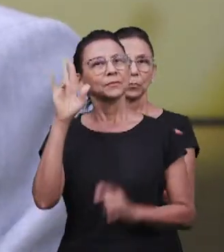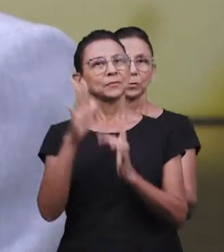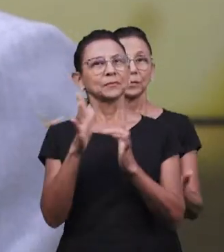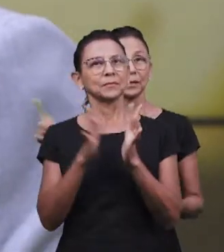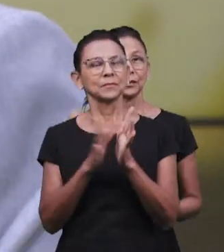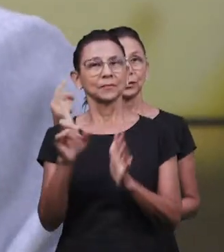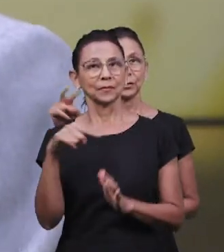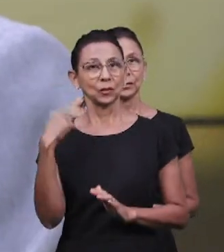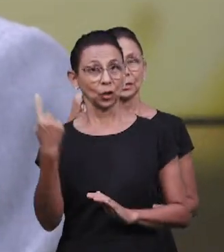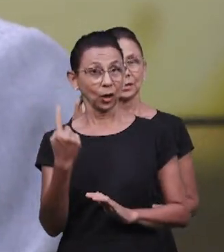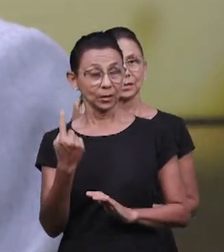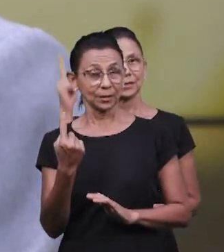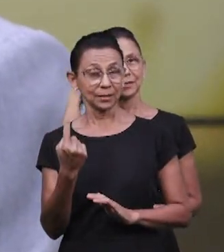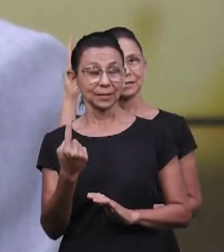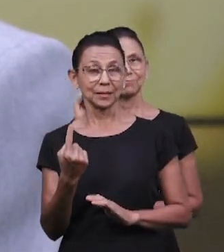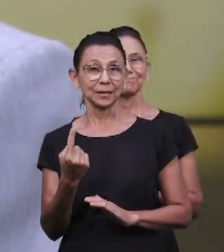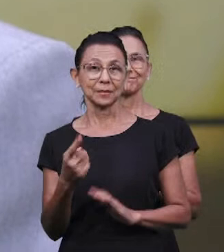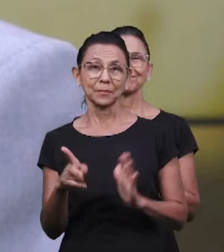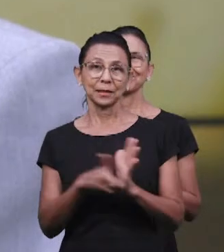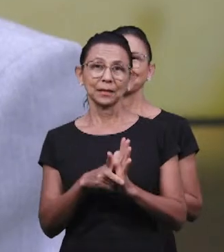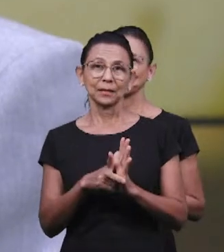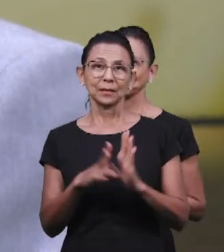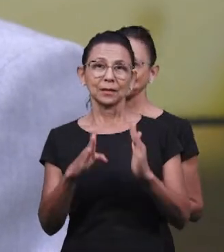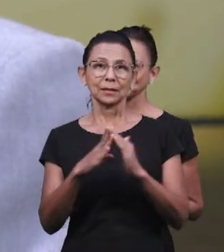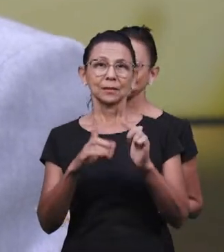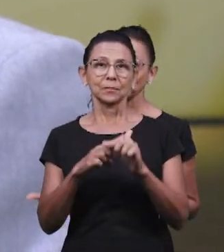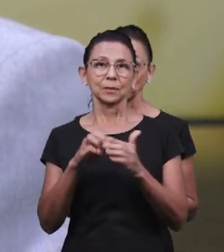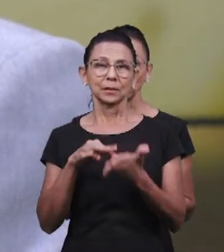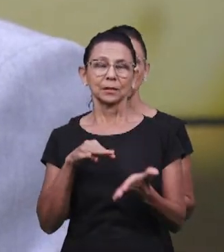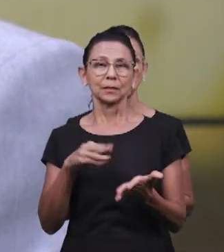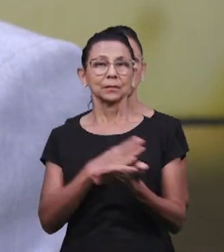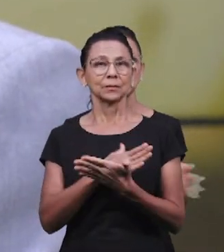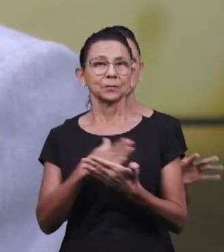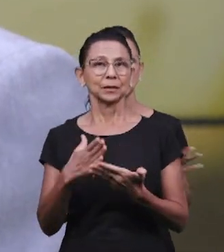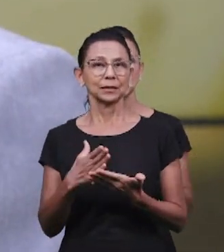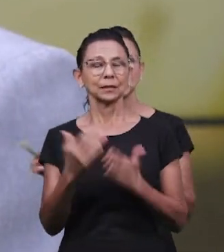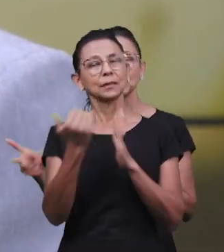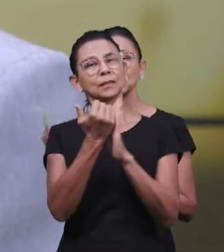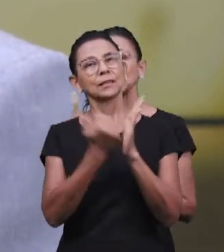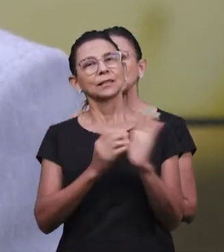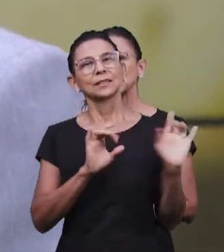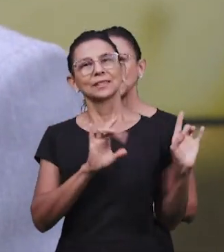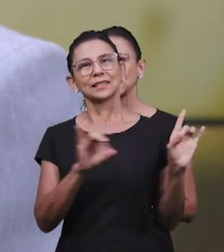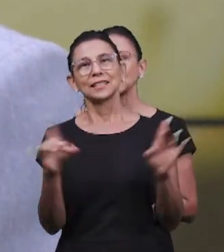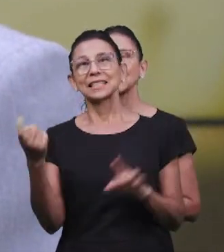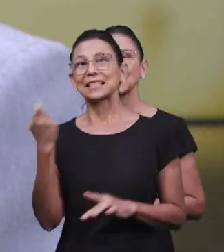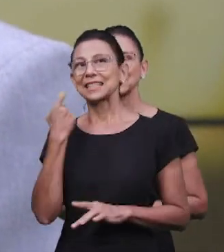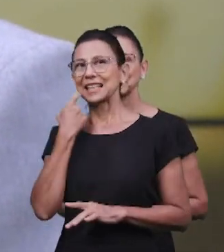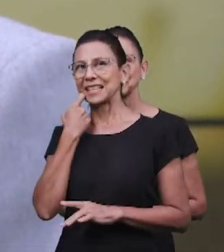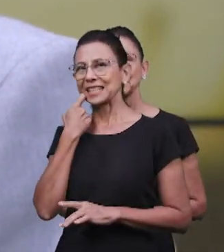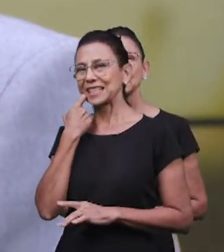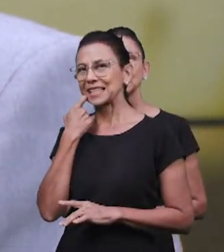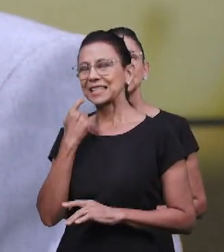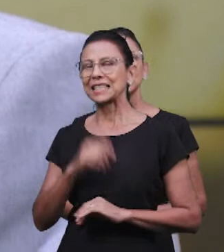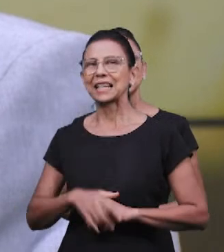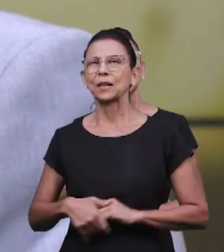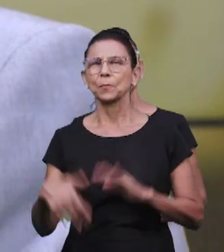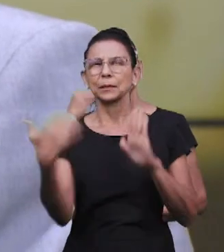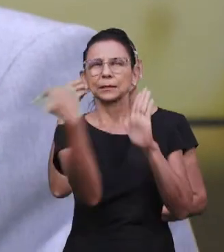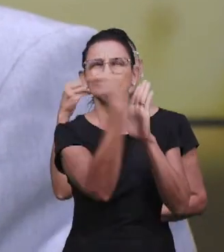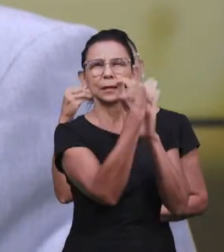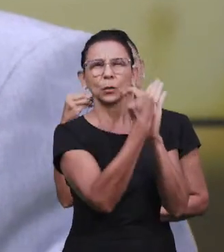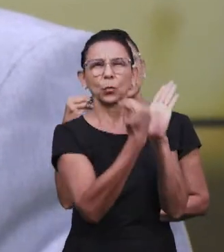A paz do Senhor Jesus, nós somos a Igreja Cristã Maranata e estamos começando agora a nossa programação especial dessa